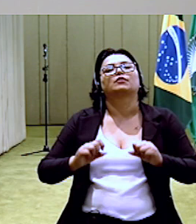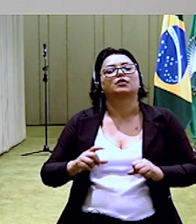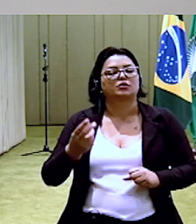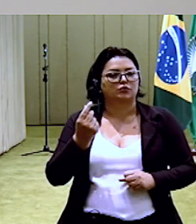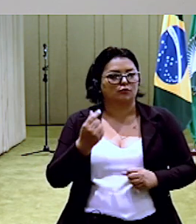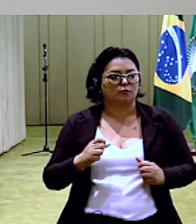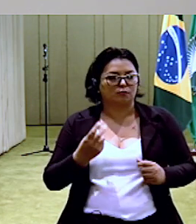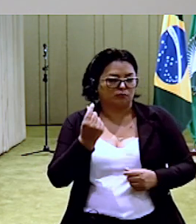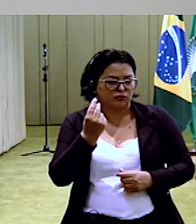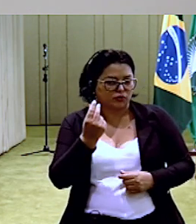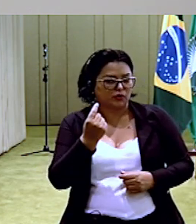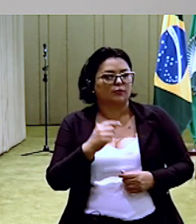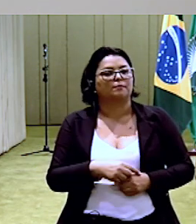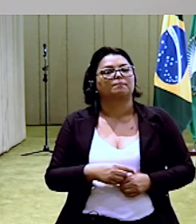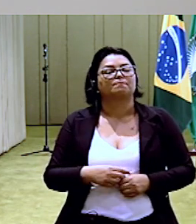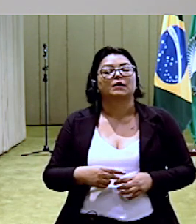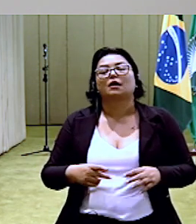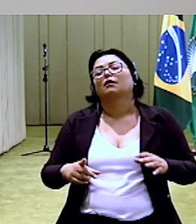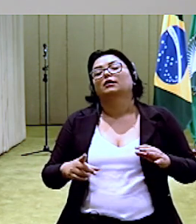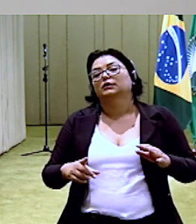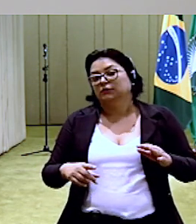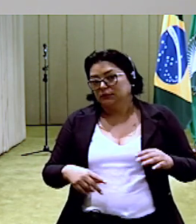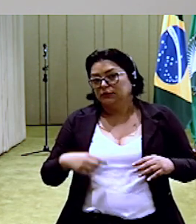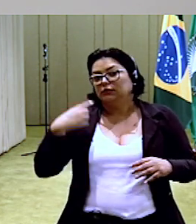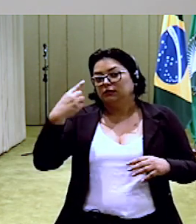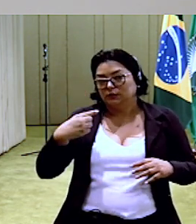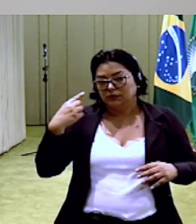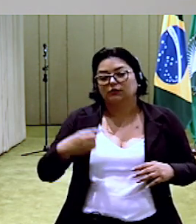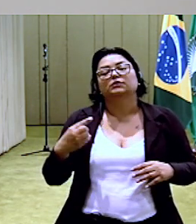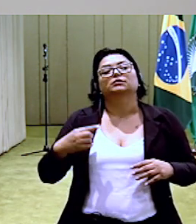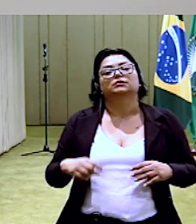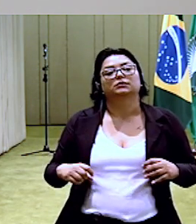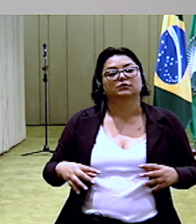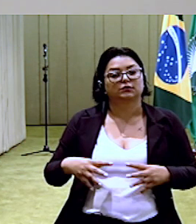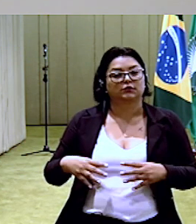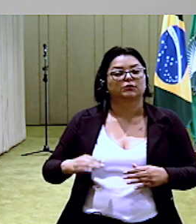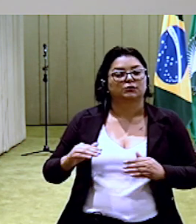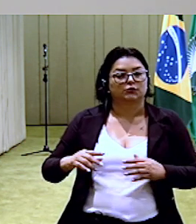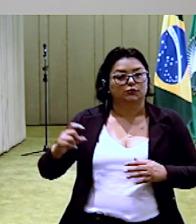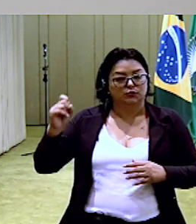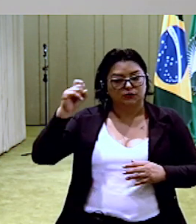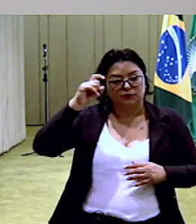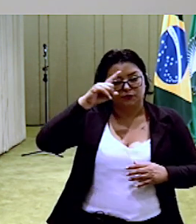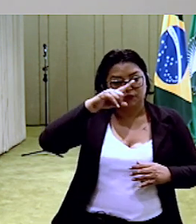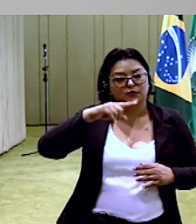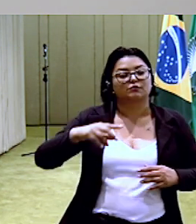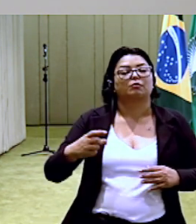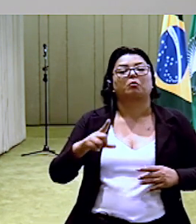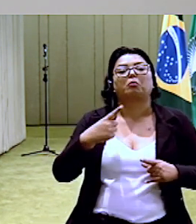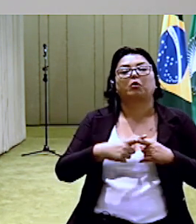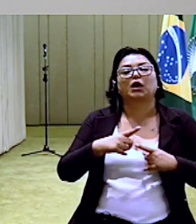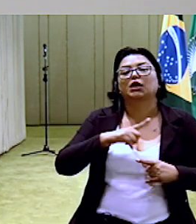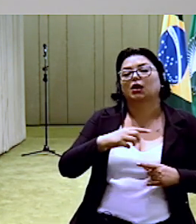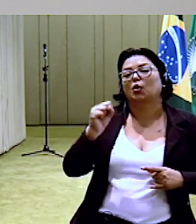Sul. É uma política bastante complexa, que tem 8 níveis. Todas as empresas, para fazerem negócios na África do Sul, elas